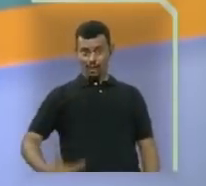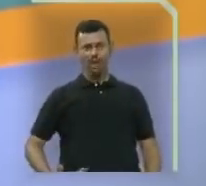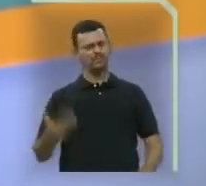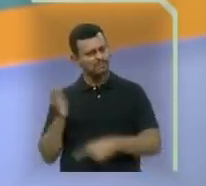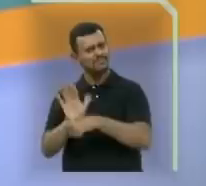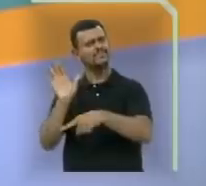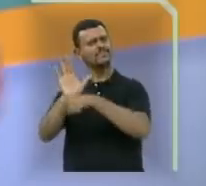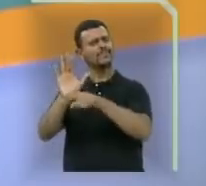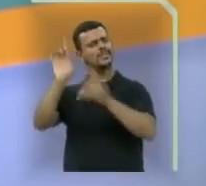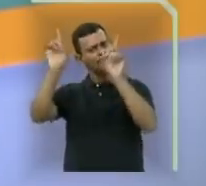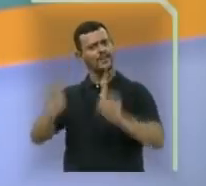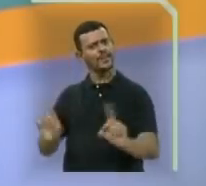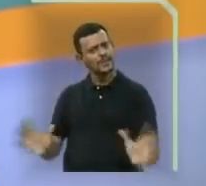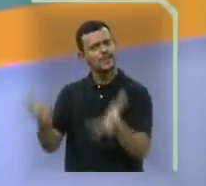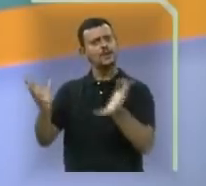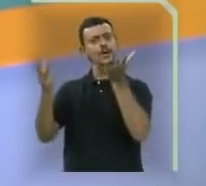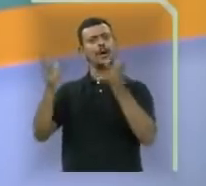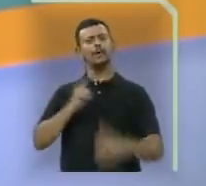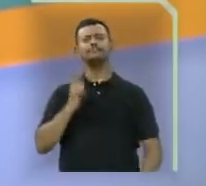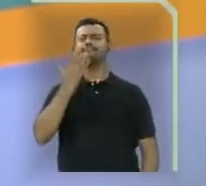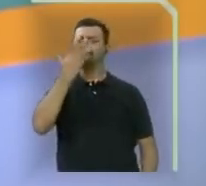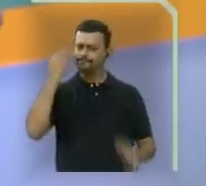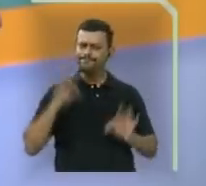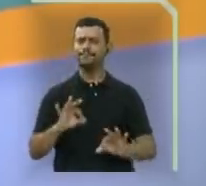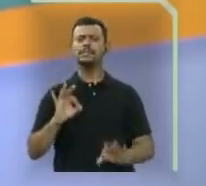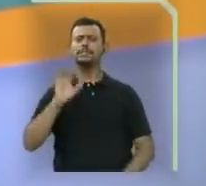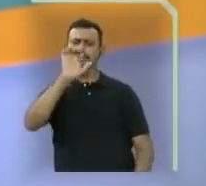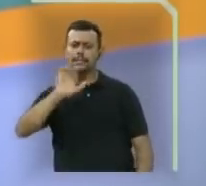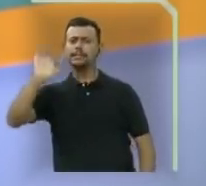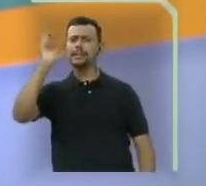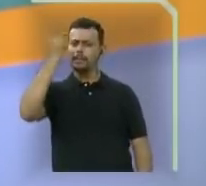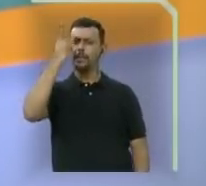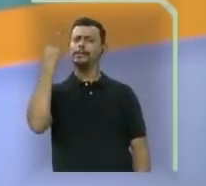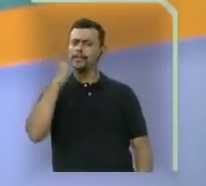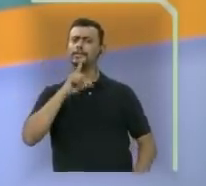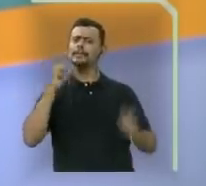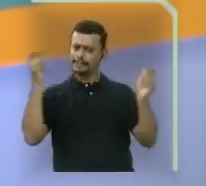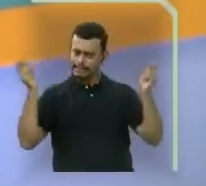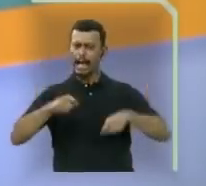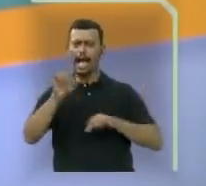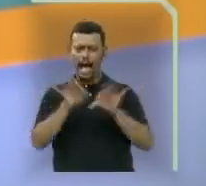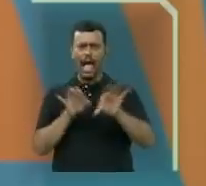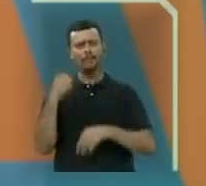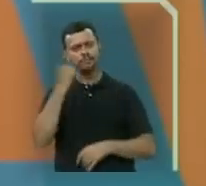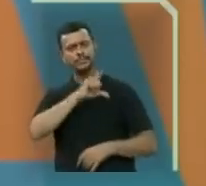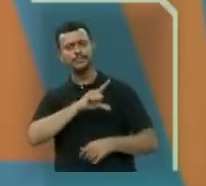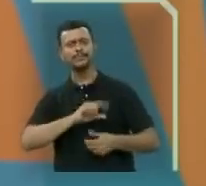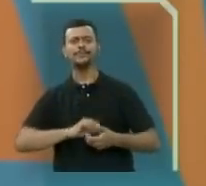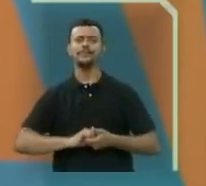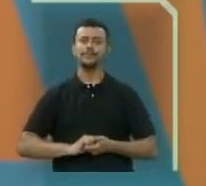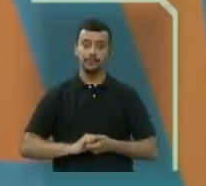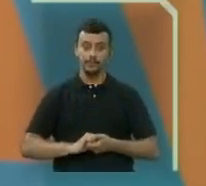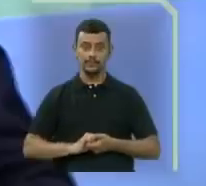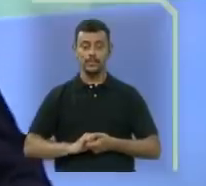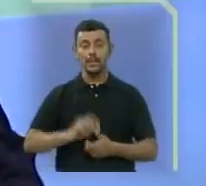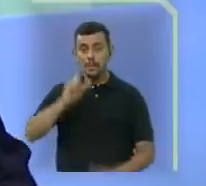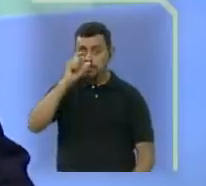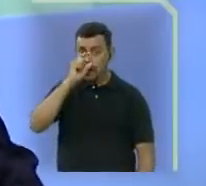que São Paulo pode e São Paulo tem orçamento para isso. Eu planejei e é possível fazer. Scaff, 30